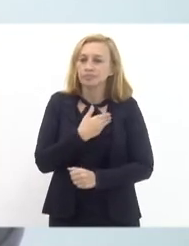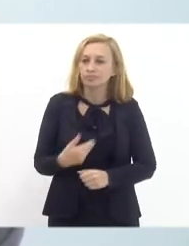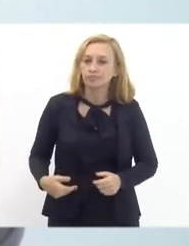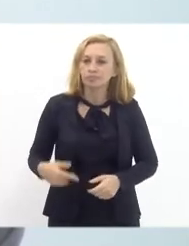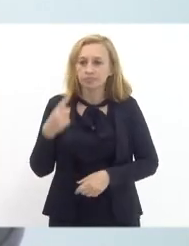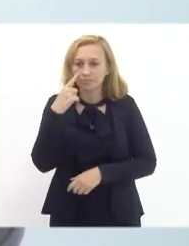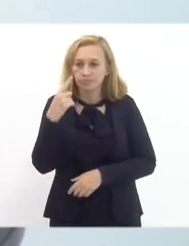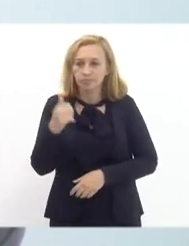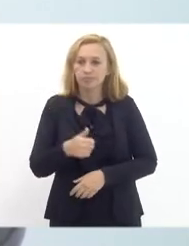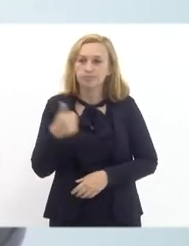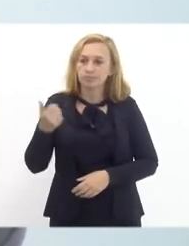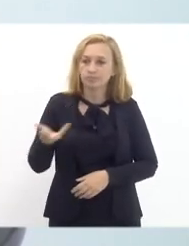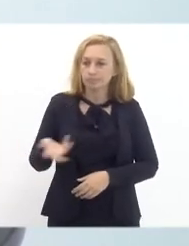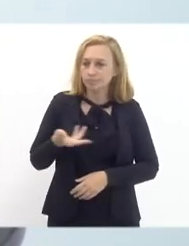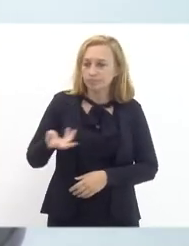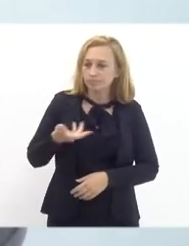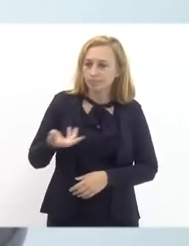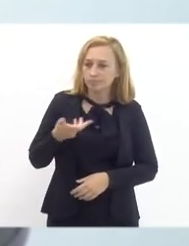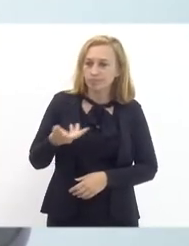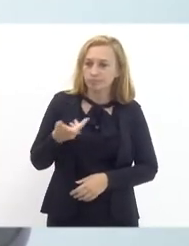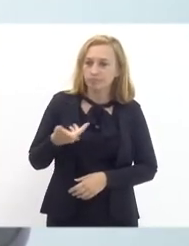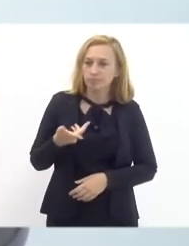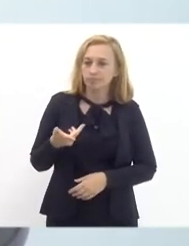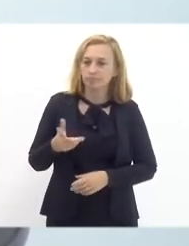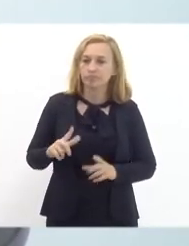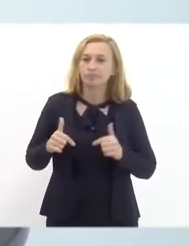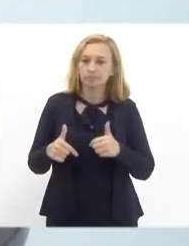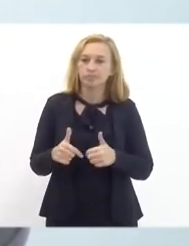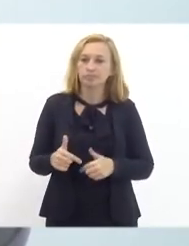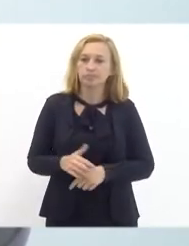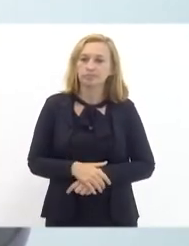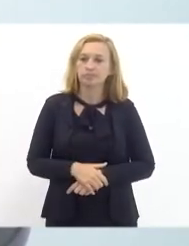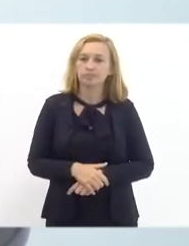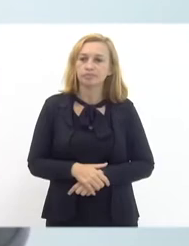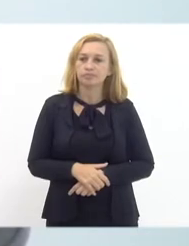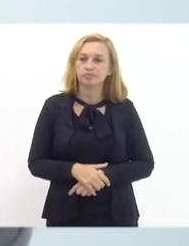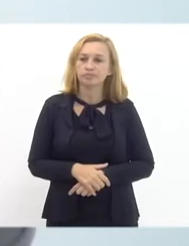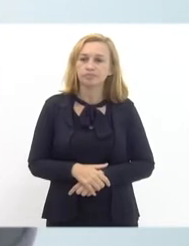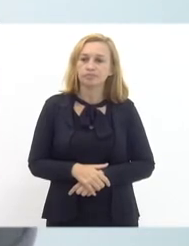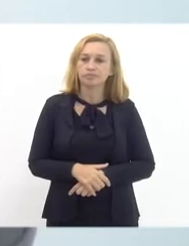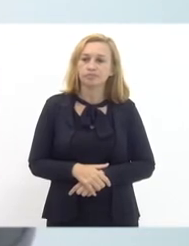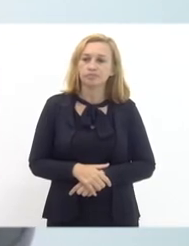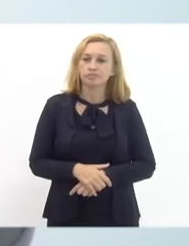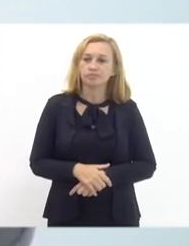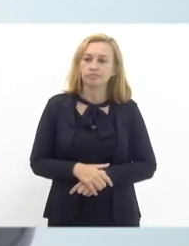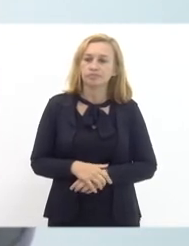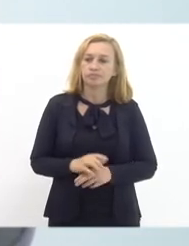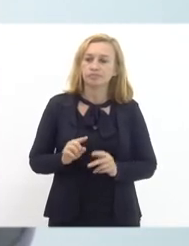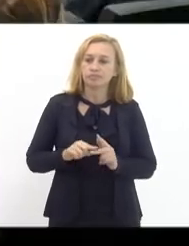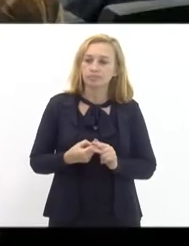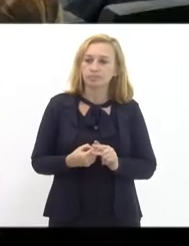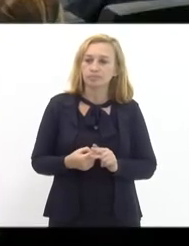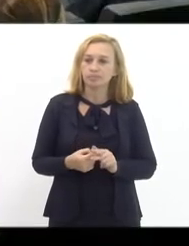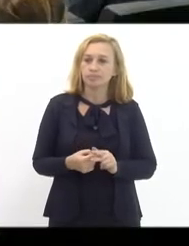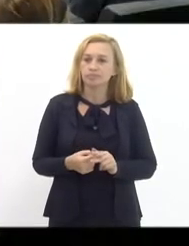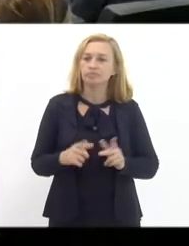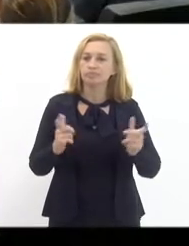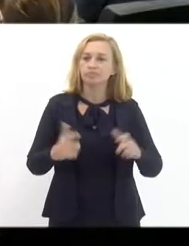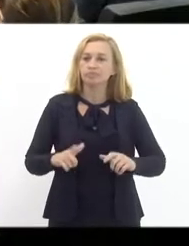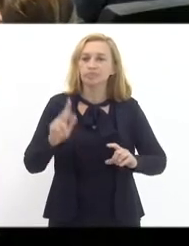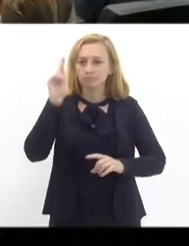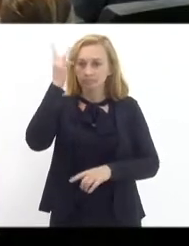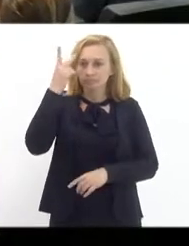gente pudesse acelerar e colocar em prática a restauração daquele patrimônio histórico. Ótimo.